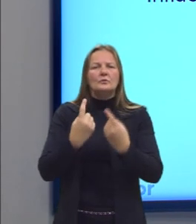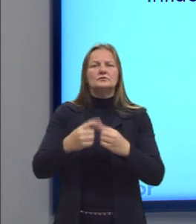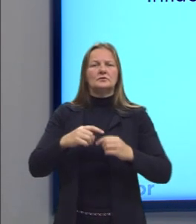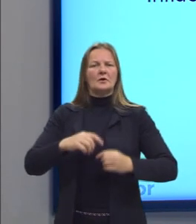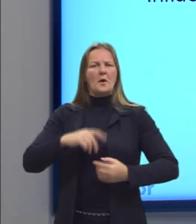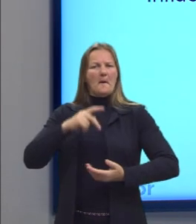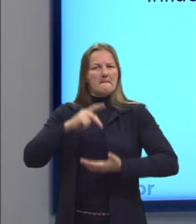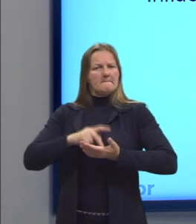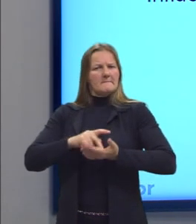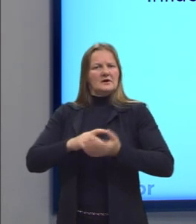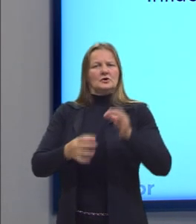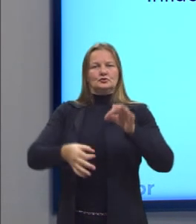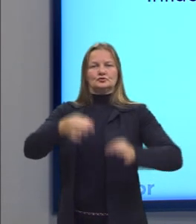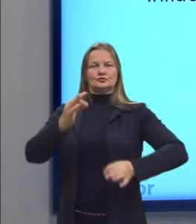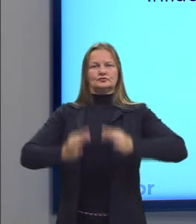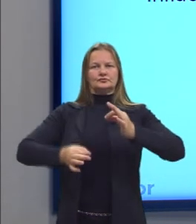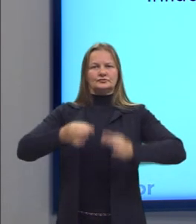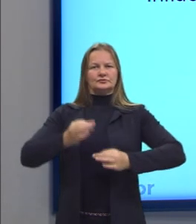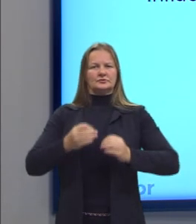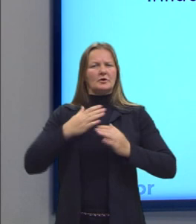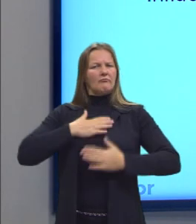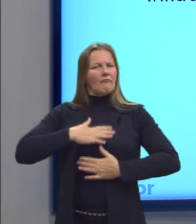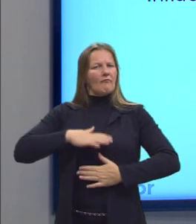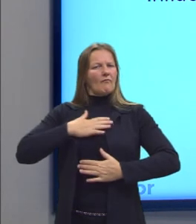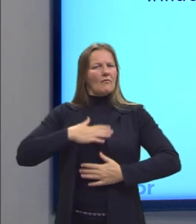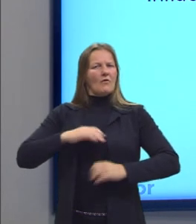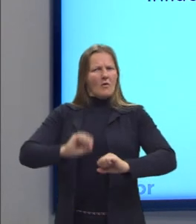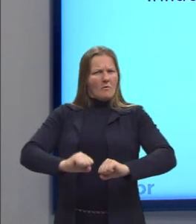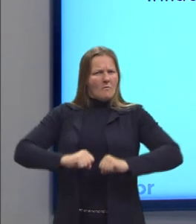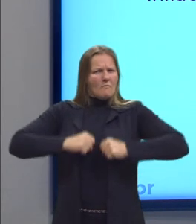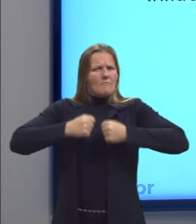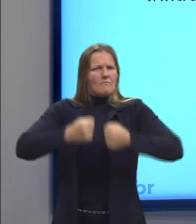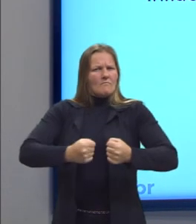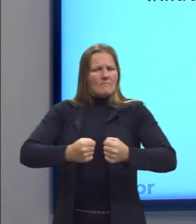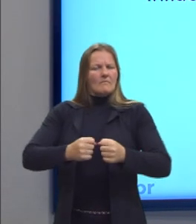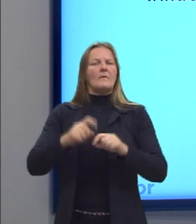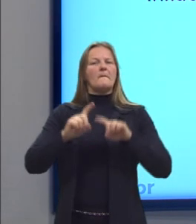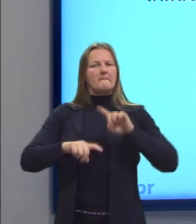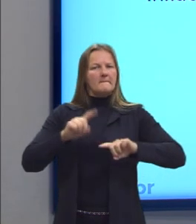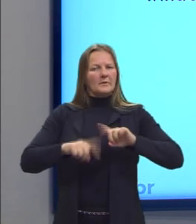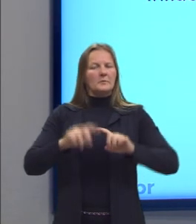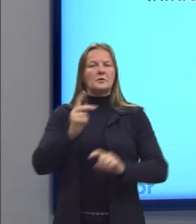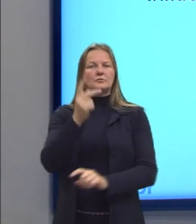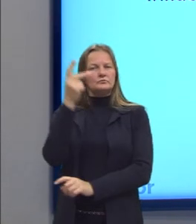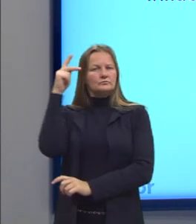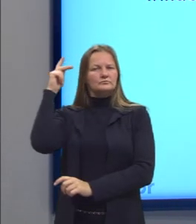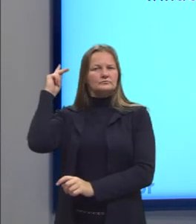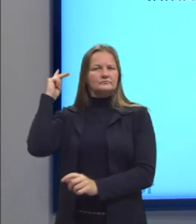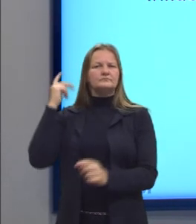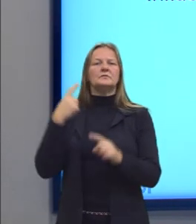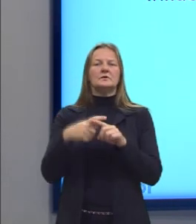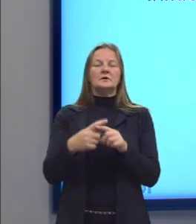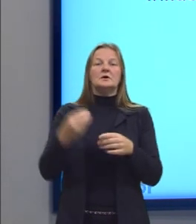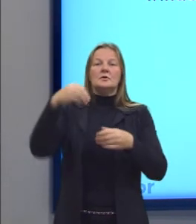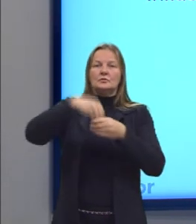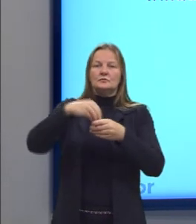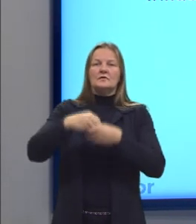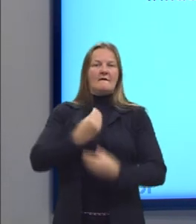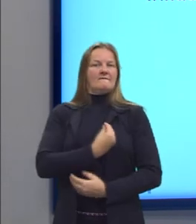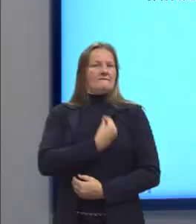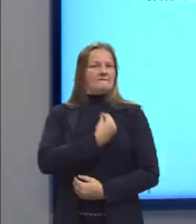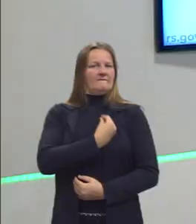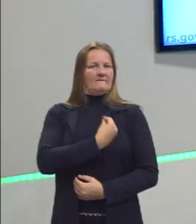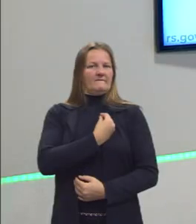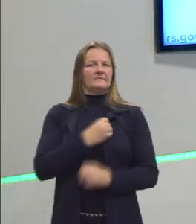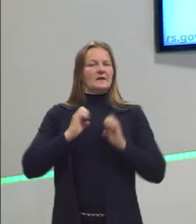como a prudência Justiça temperança A Fortaleza são alguns elementos do estoicismo que vão estar presente na